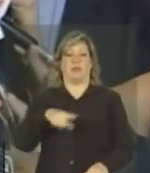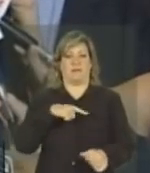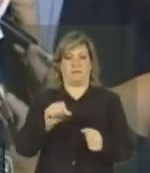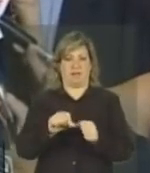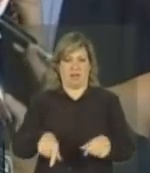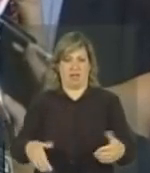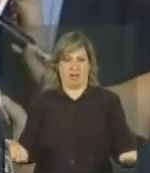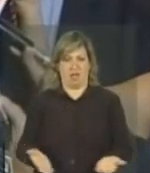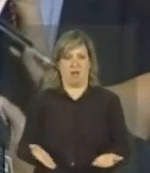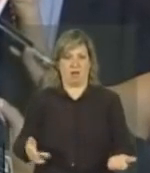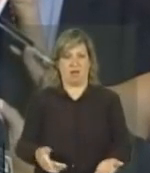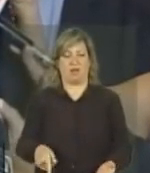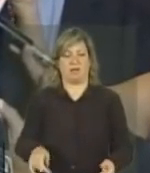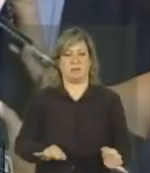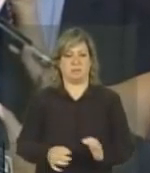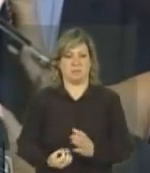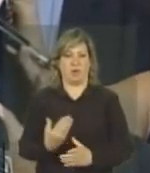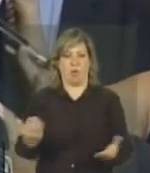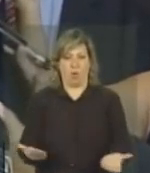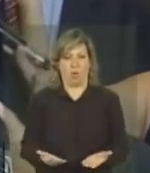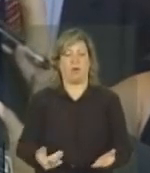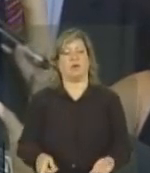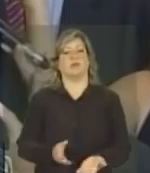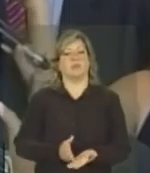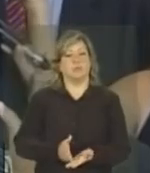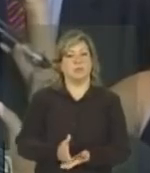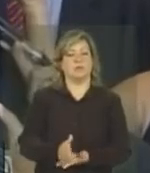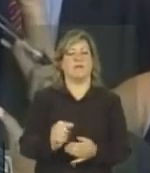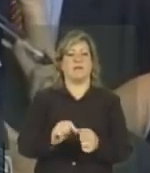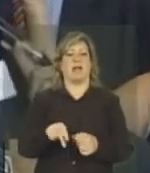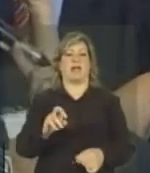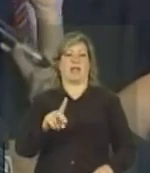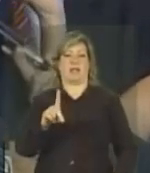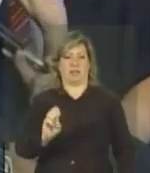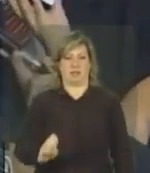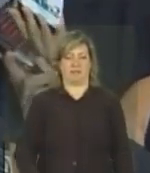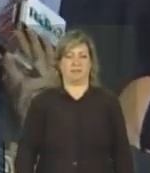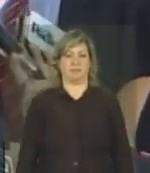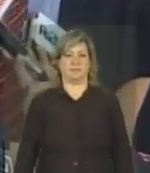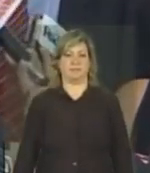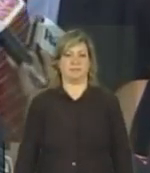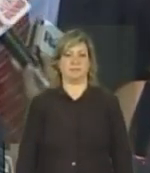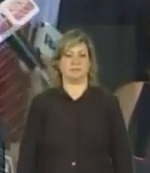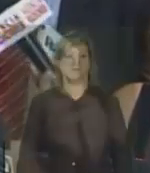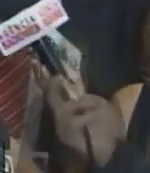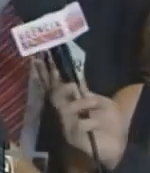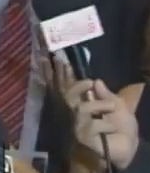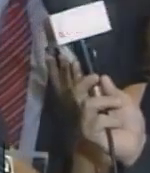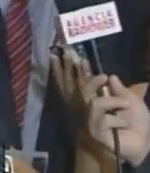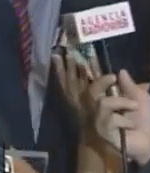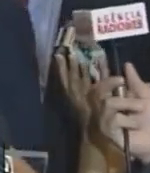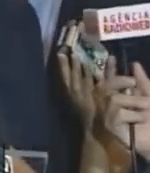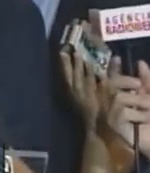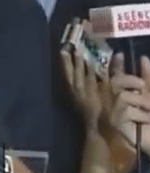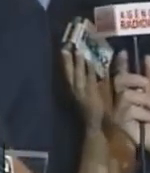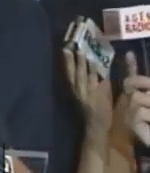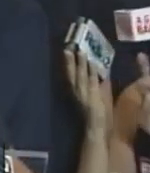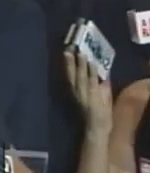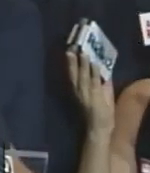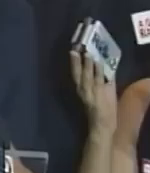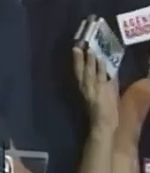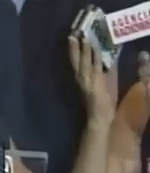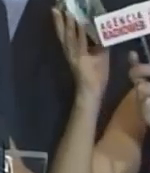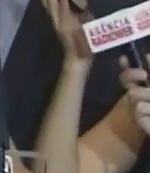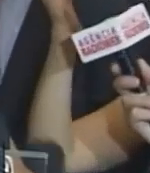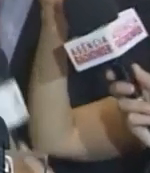estamos apresentando hoje vão no caminho de construir essa rede. Não teria mais fácil, conseguir pessoas para